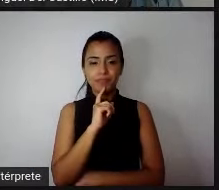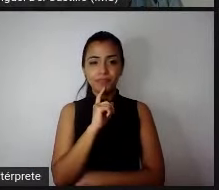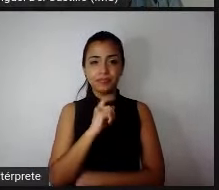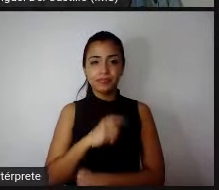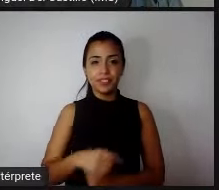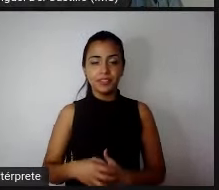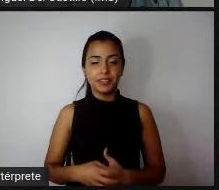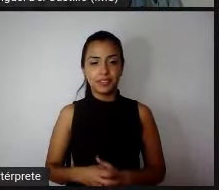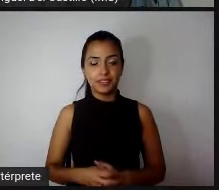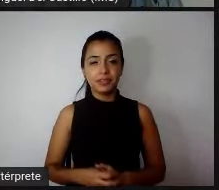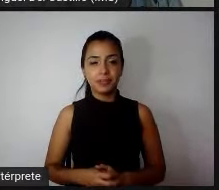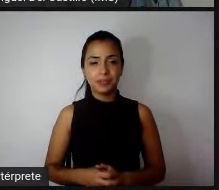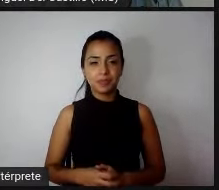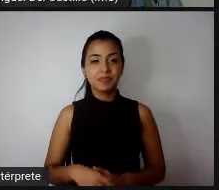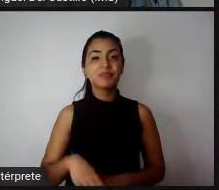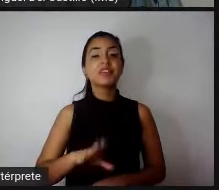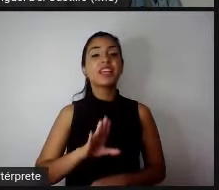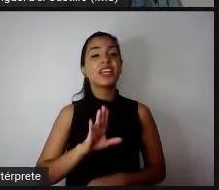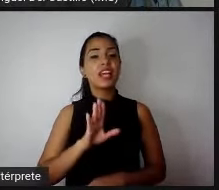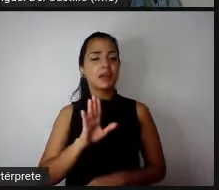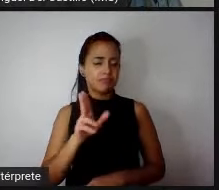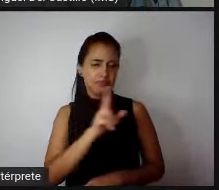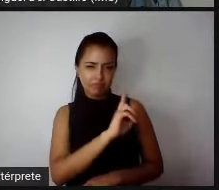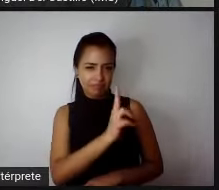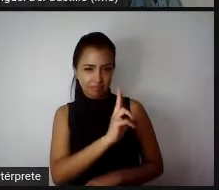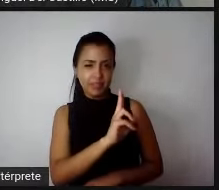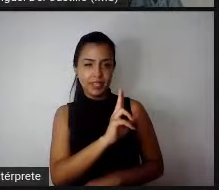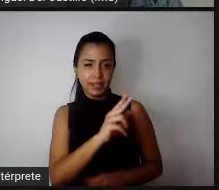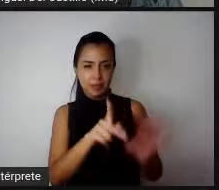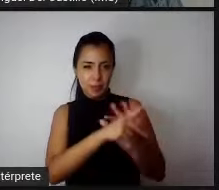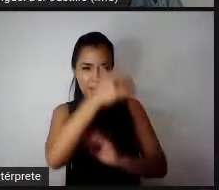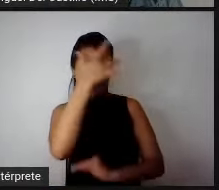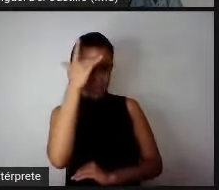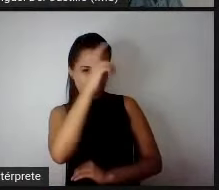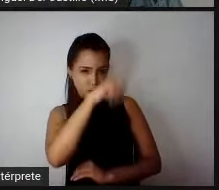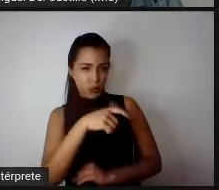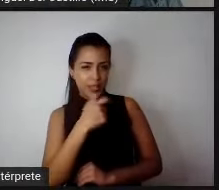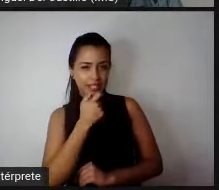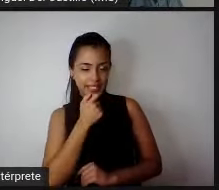Mantooth, a gente está, conversou a...